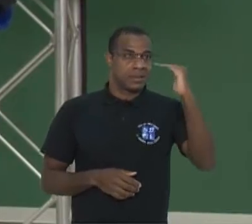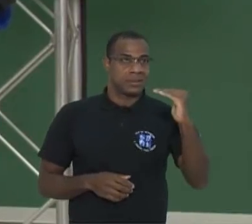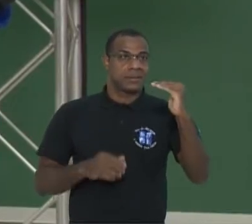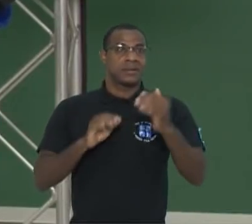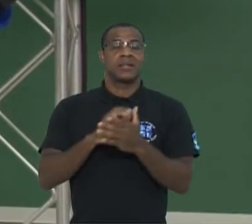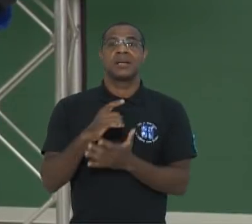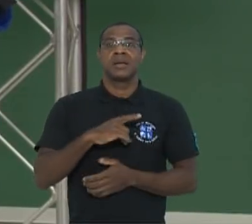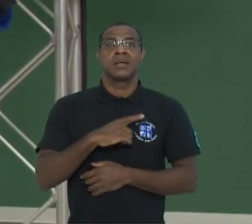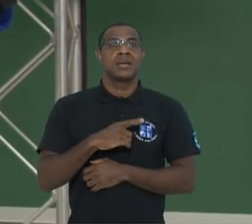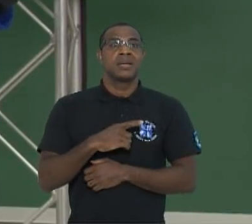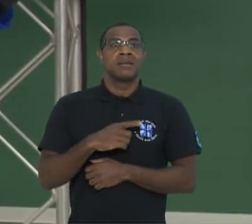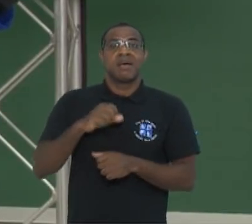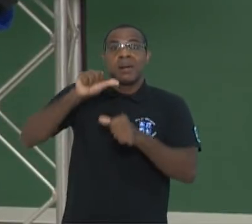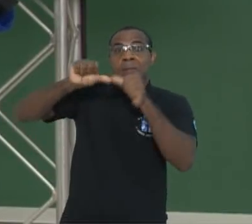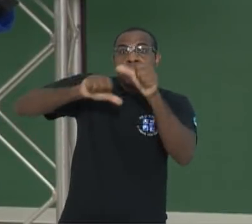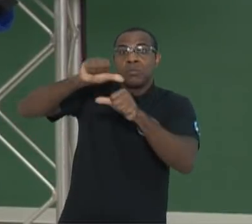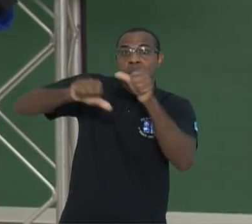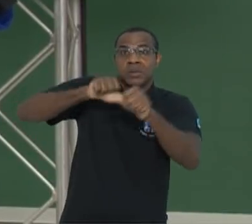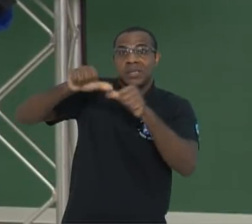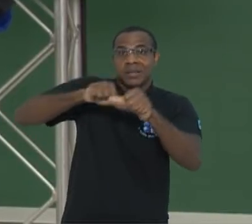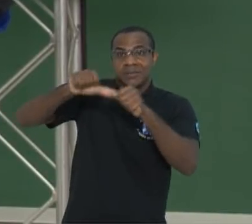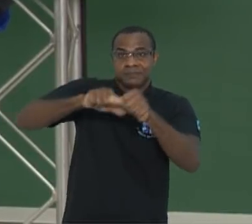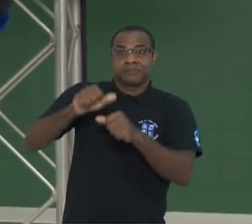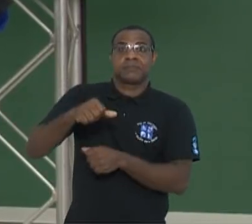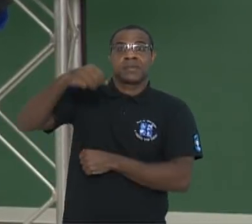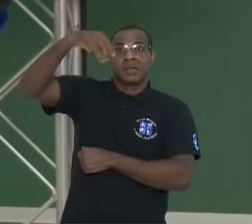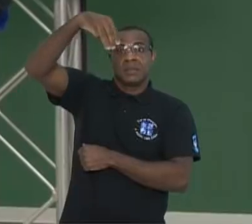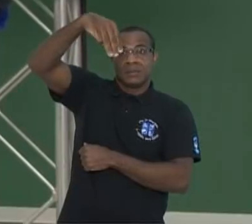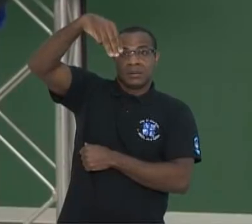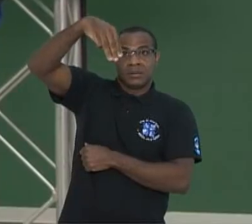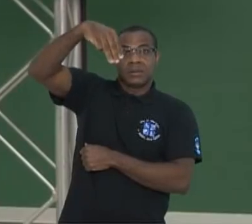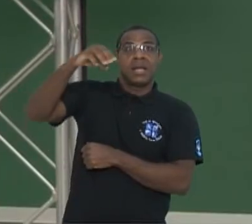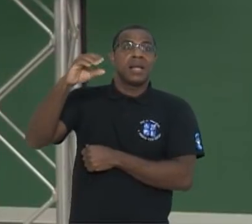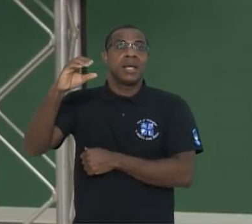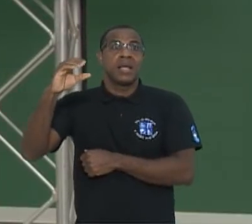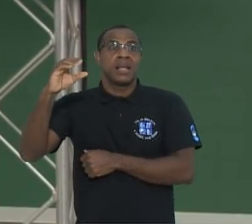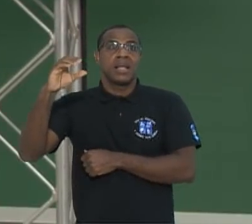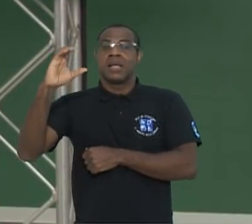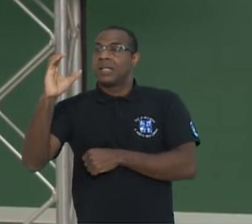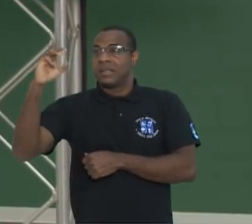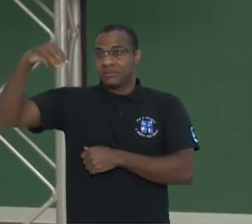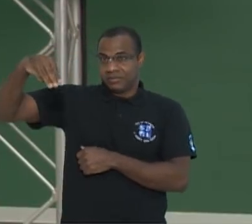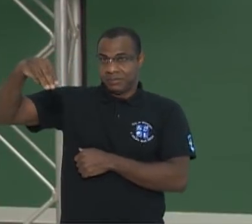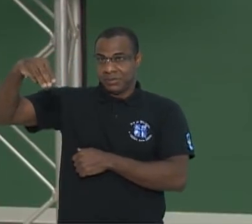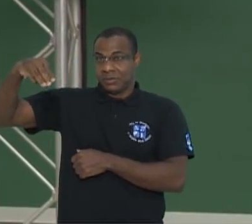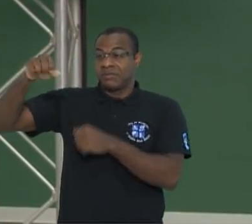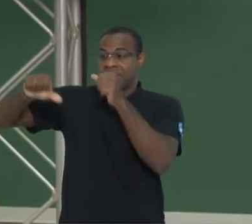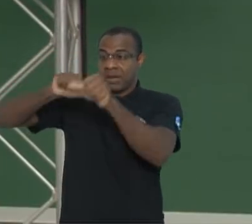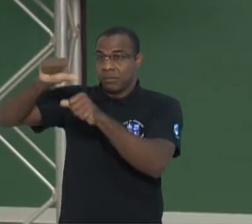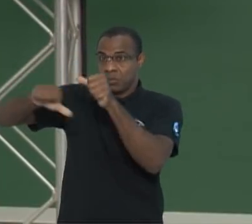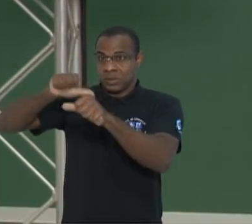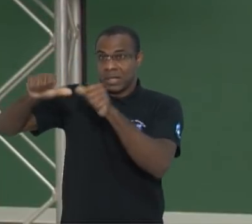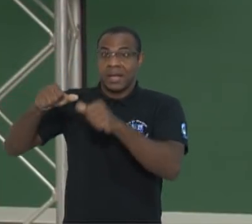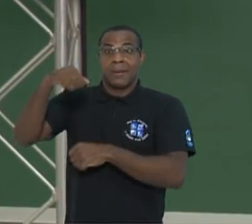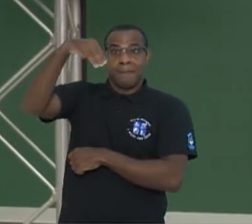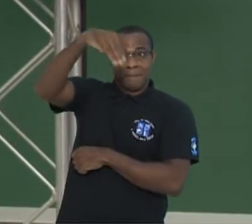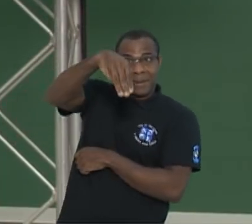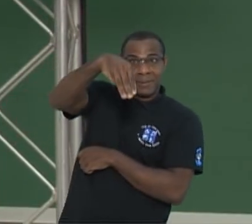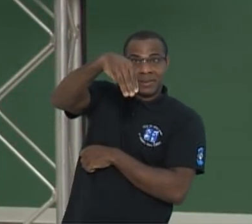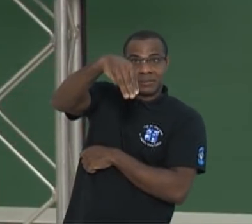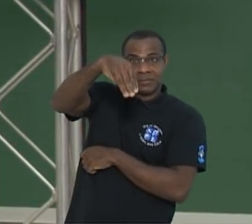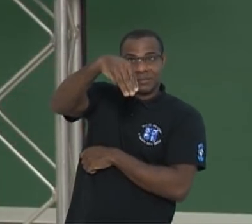quero transformar para metro cúbico. Então, nós vamos andar, né, 2 unidades da direita para a